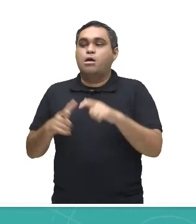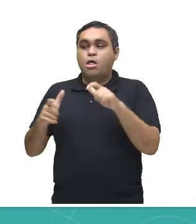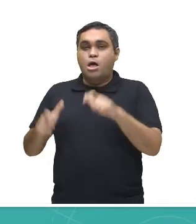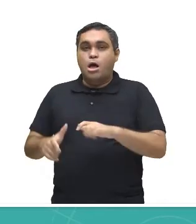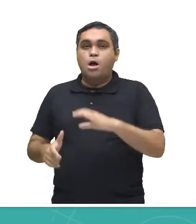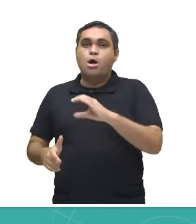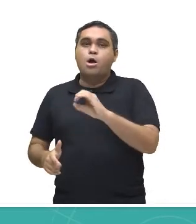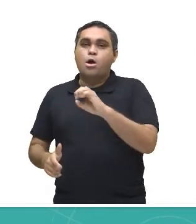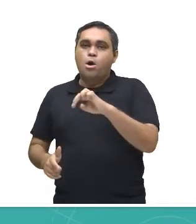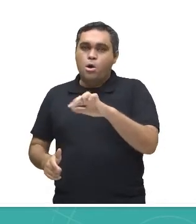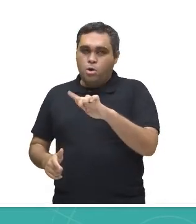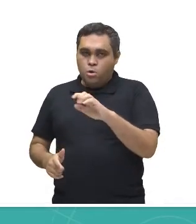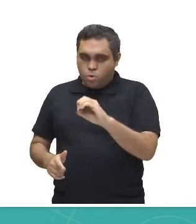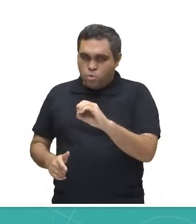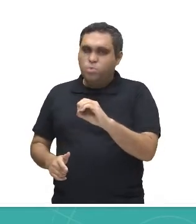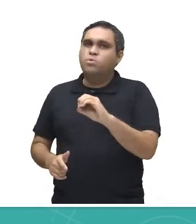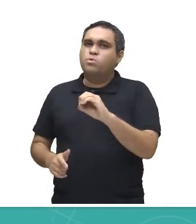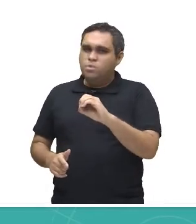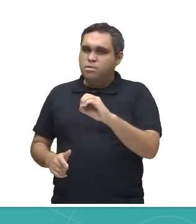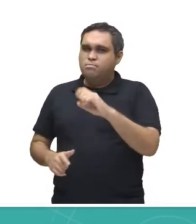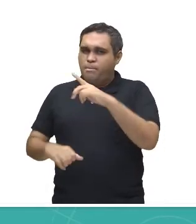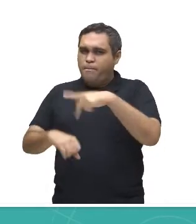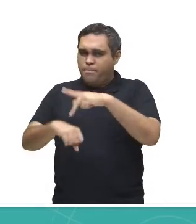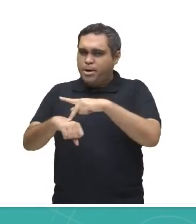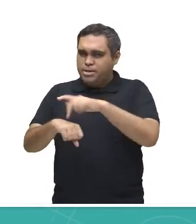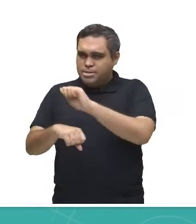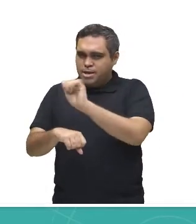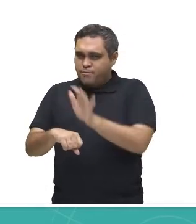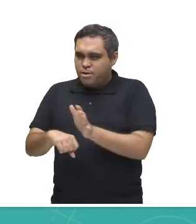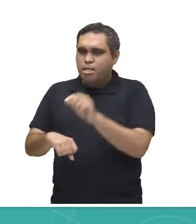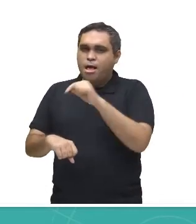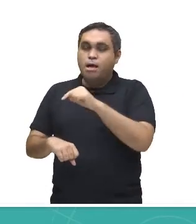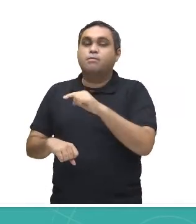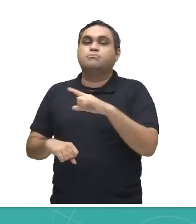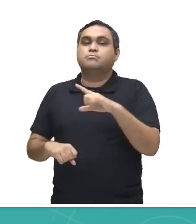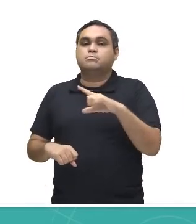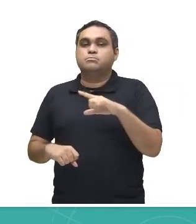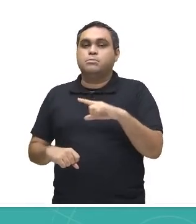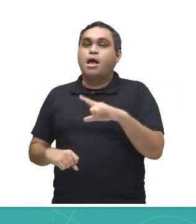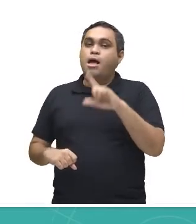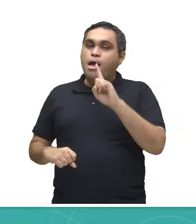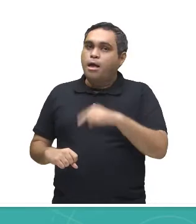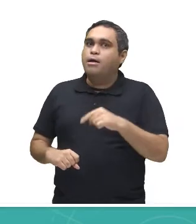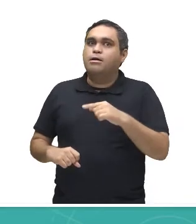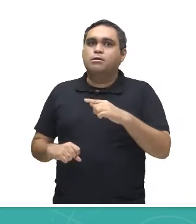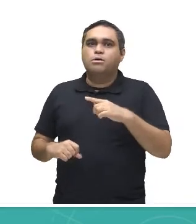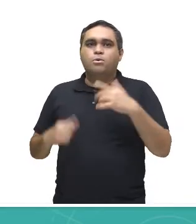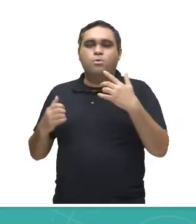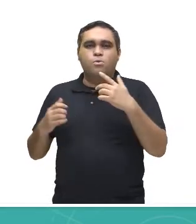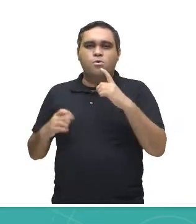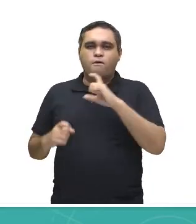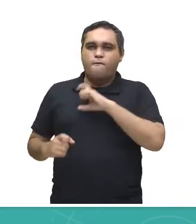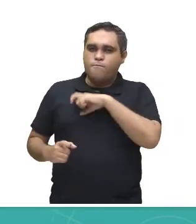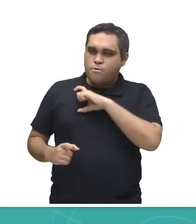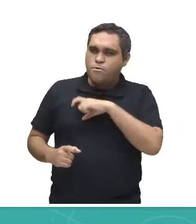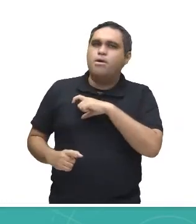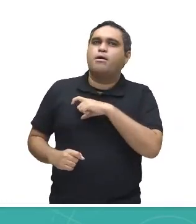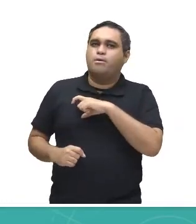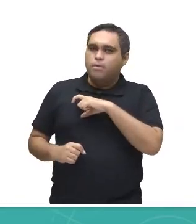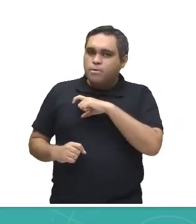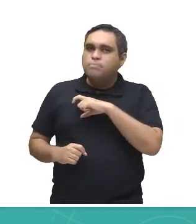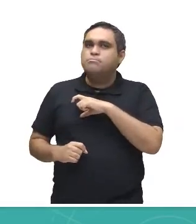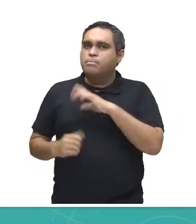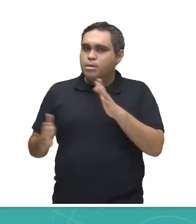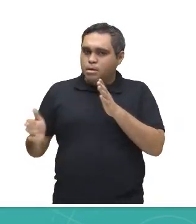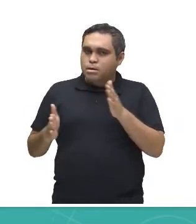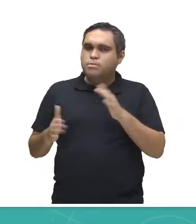cruel dessa dominação, desse episódio que para a história ficou conhecido como o neocolonialismo, né?